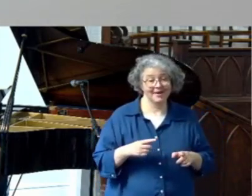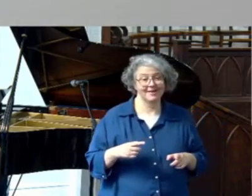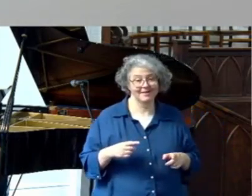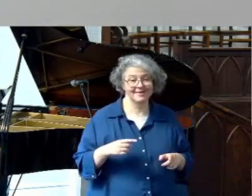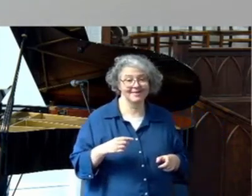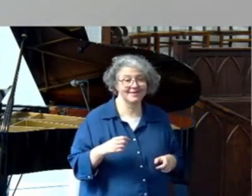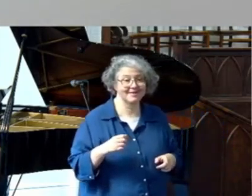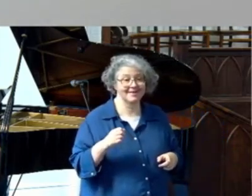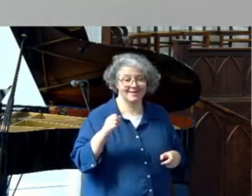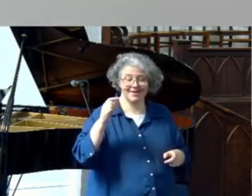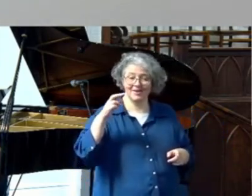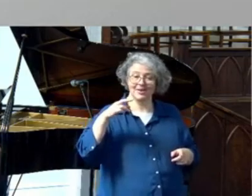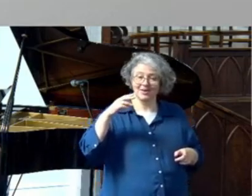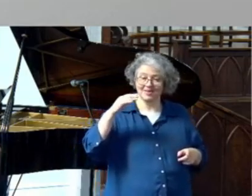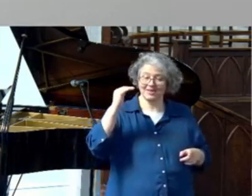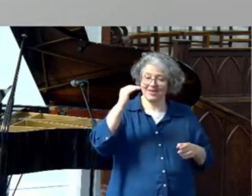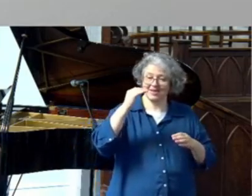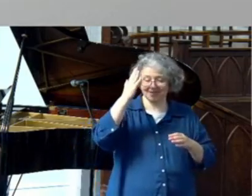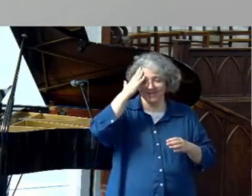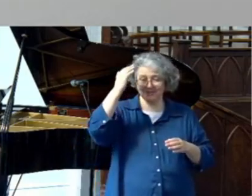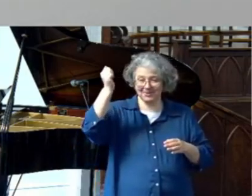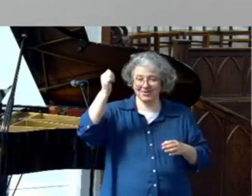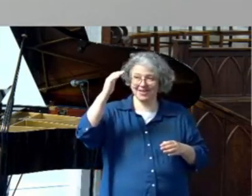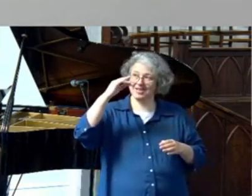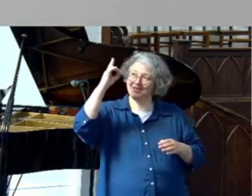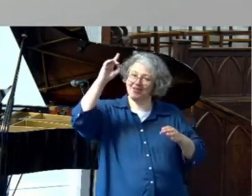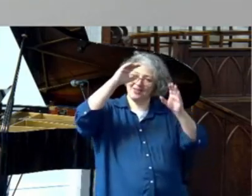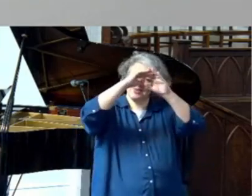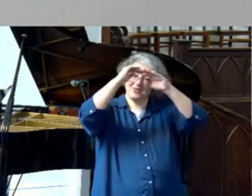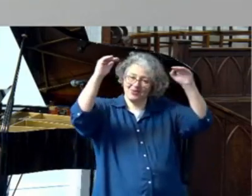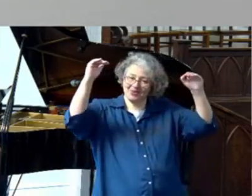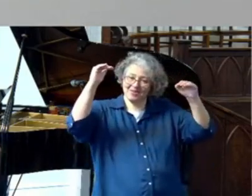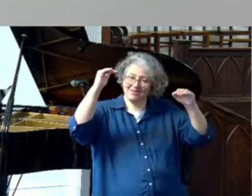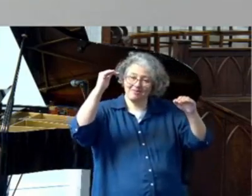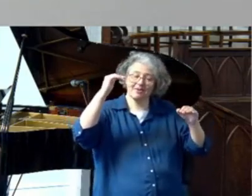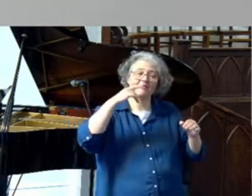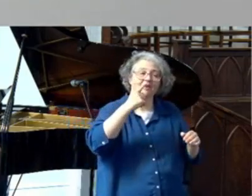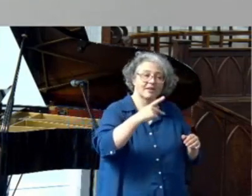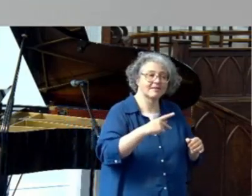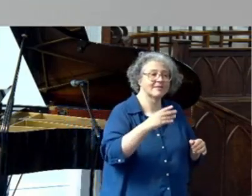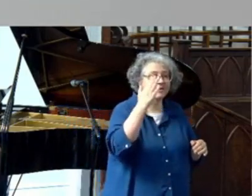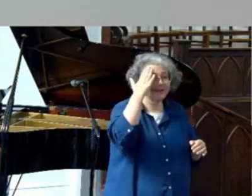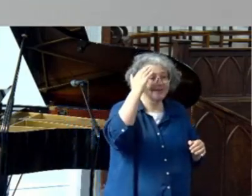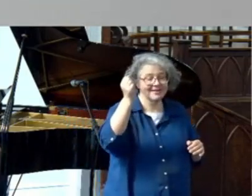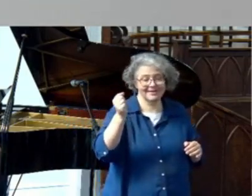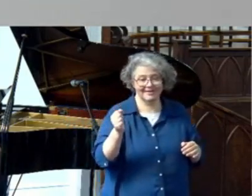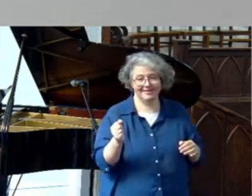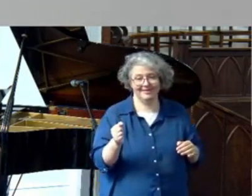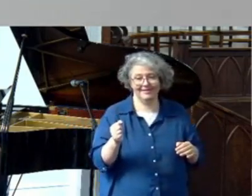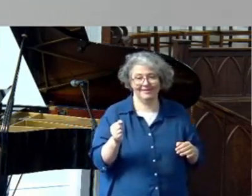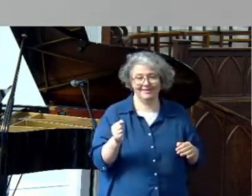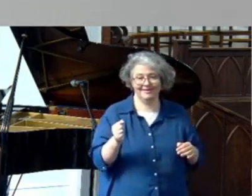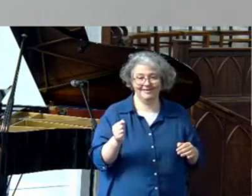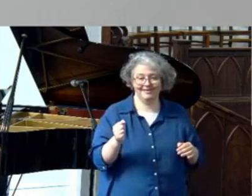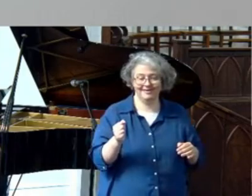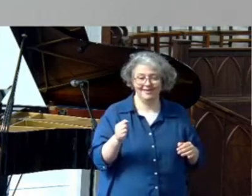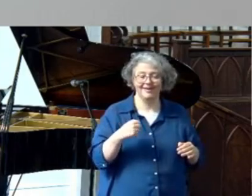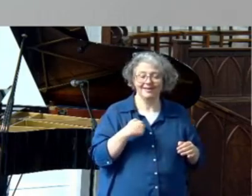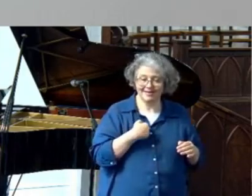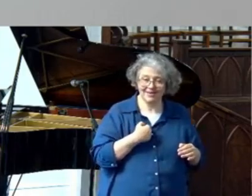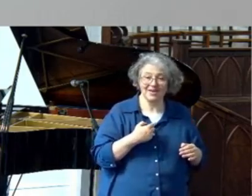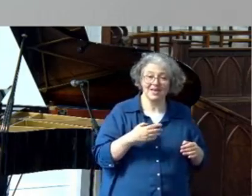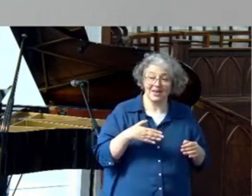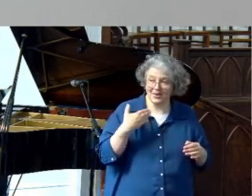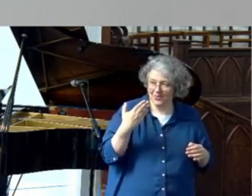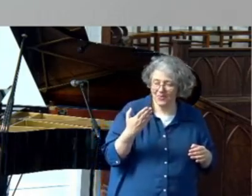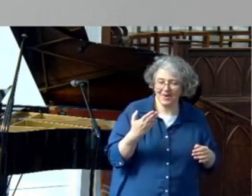o seminarista Jonathan leu antes. Senhor, nós precisamos de uma sabedoria para entender quando somos uma parede torta, que o prumo não é um